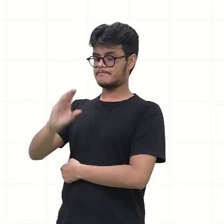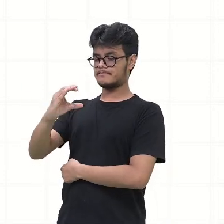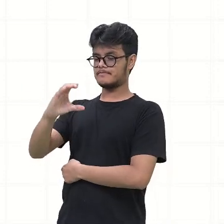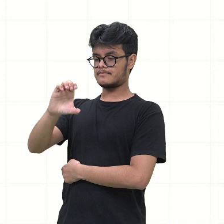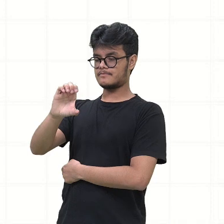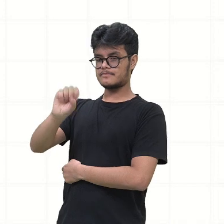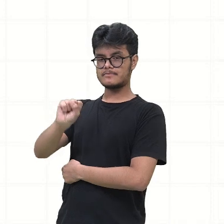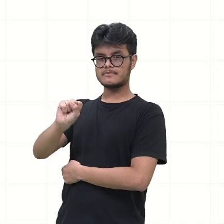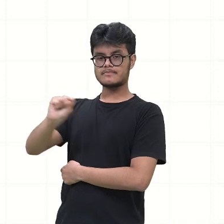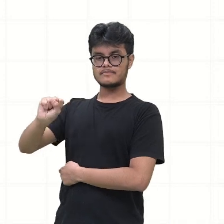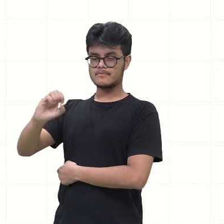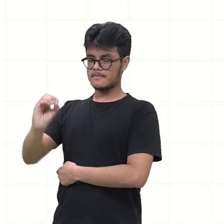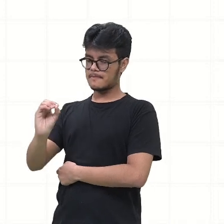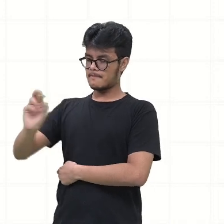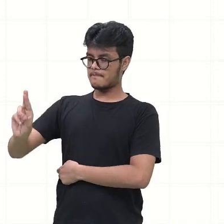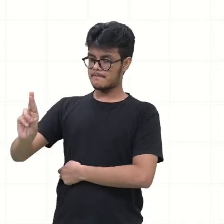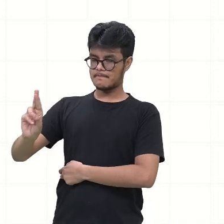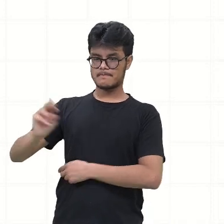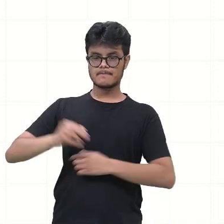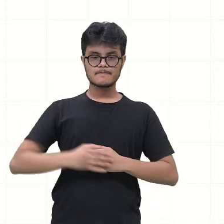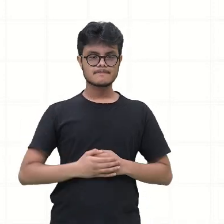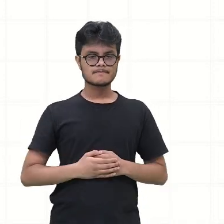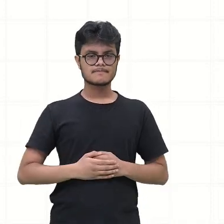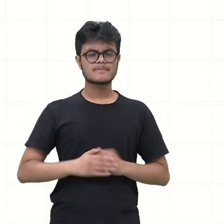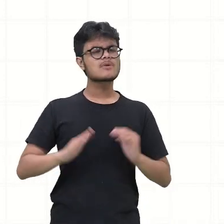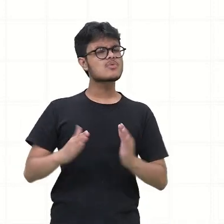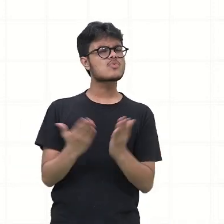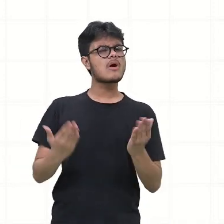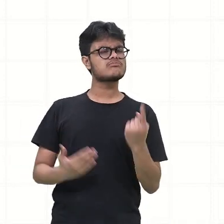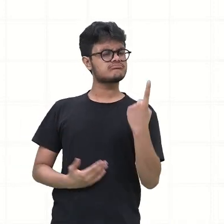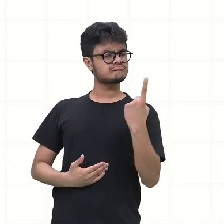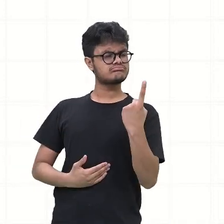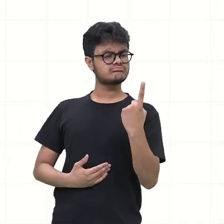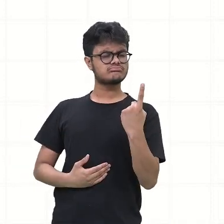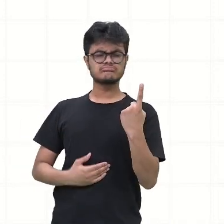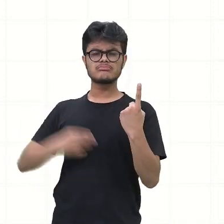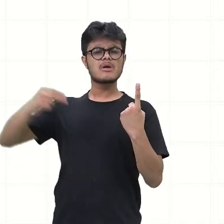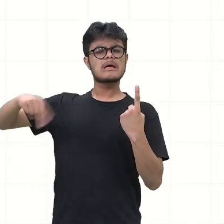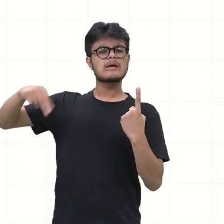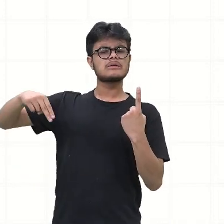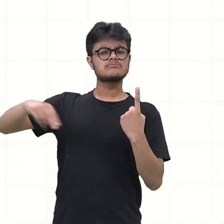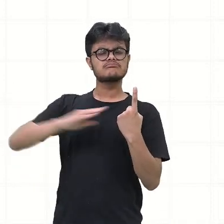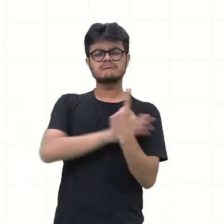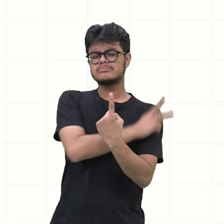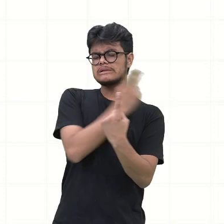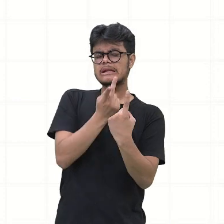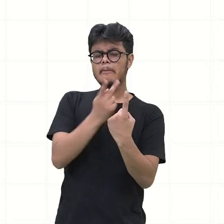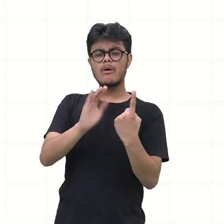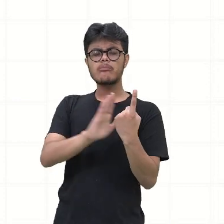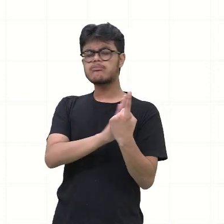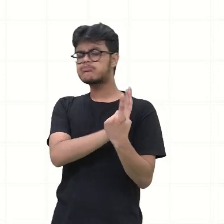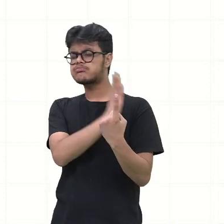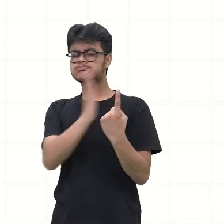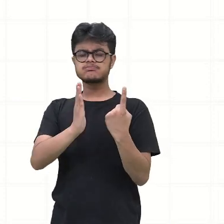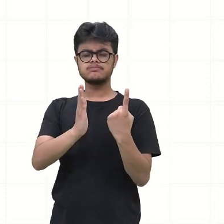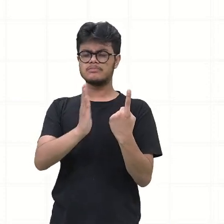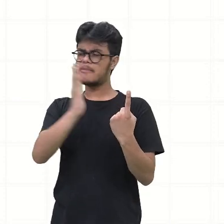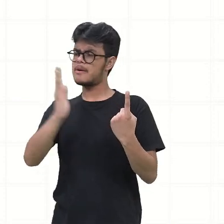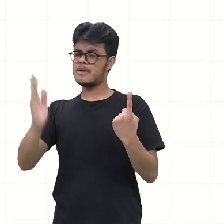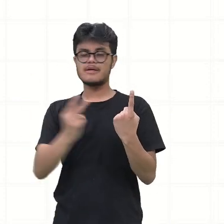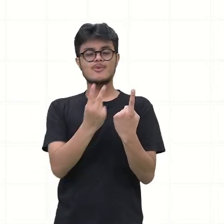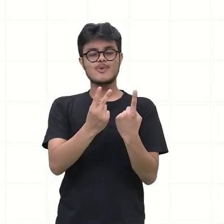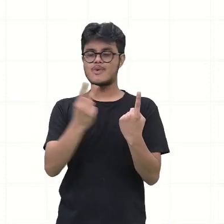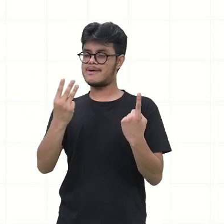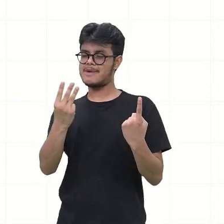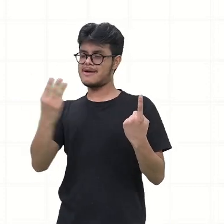Só recordando aqui, tá? Então, quem vai ser o sucessor de um número natural? É quem vem depois dele e para esse